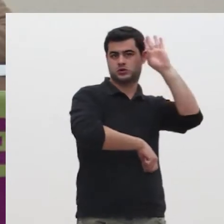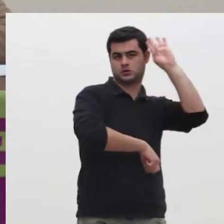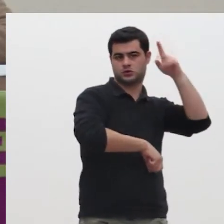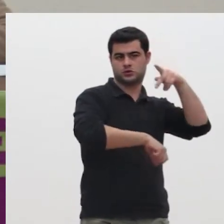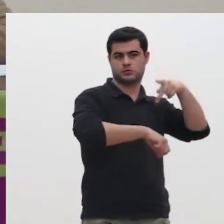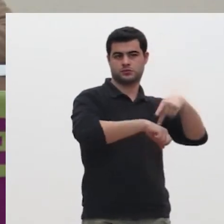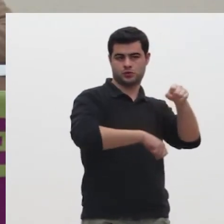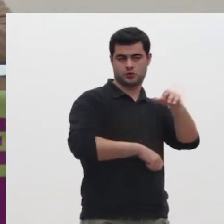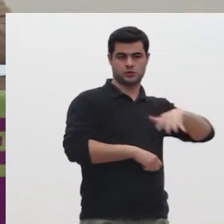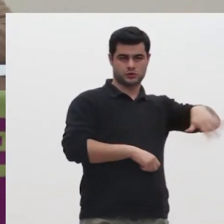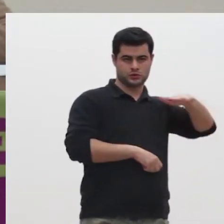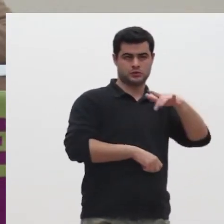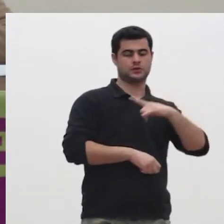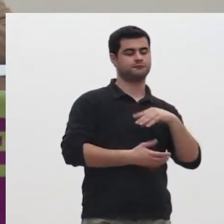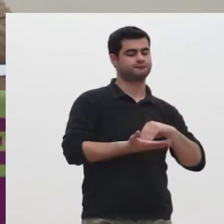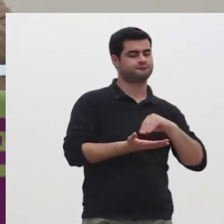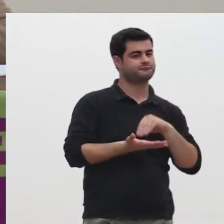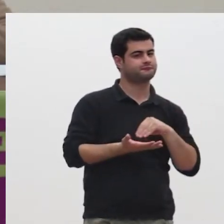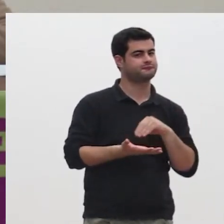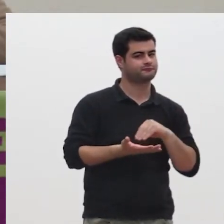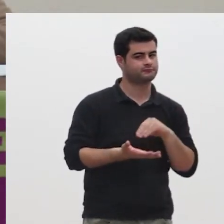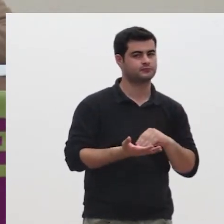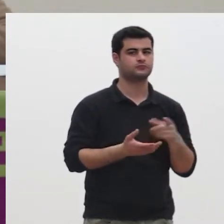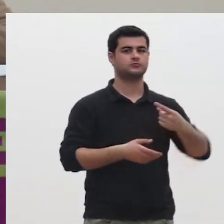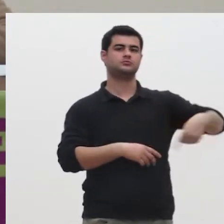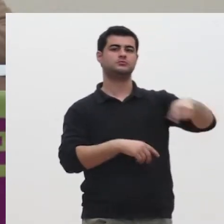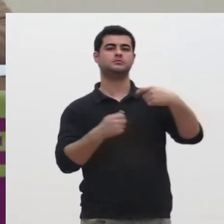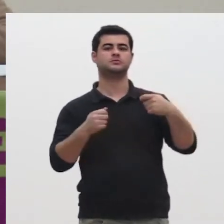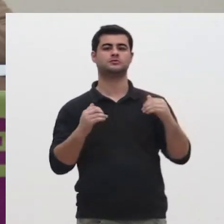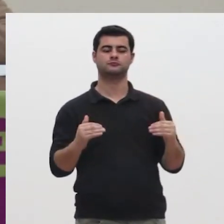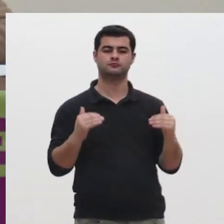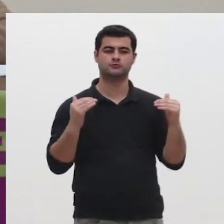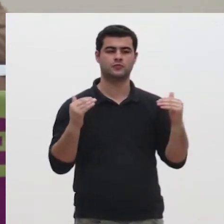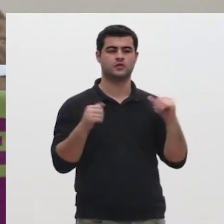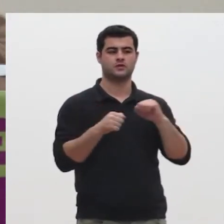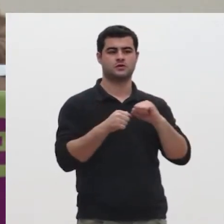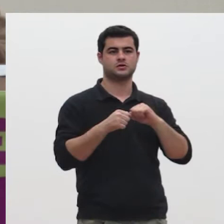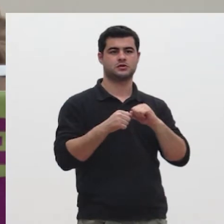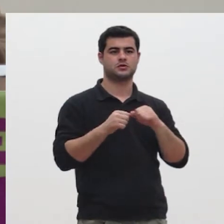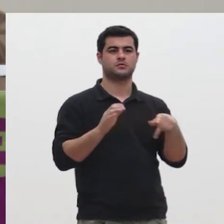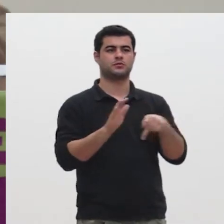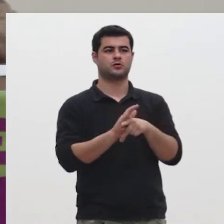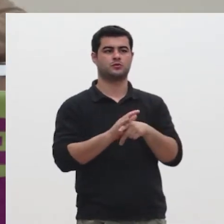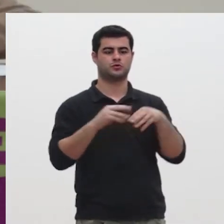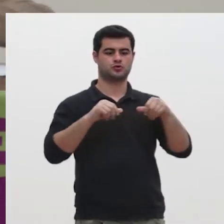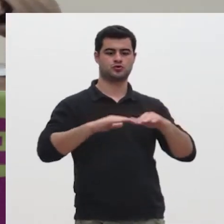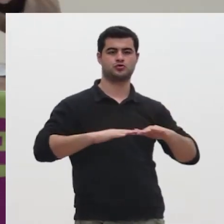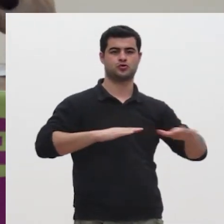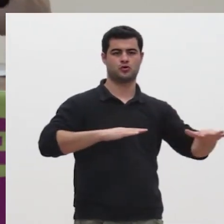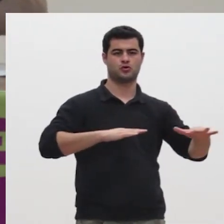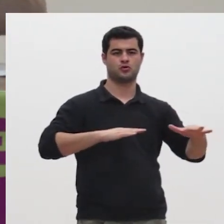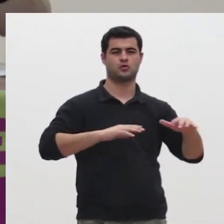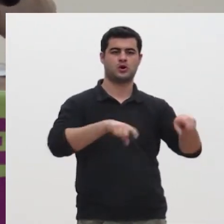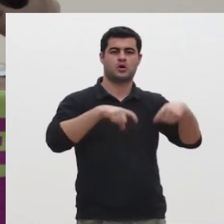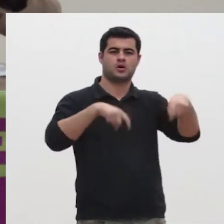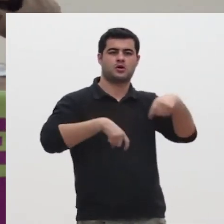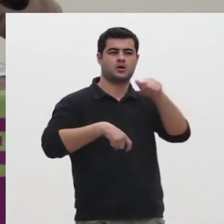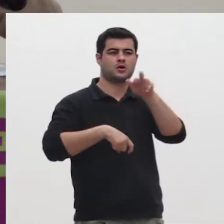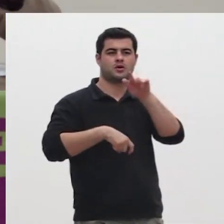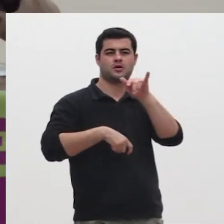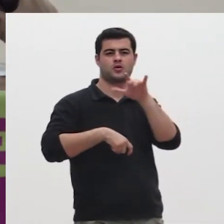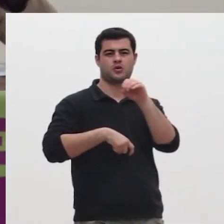grande aqui. Eu acho que uma menção especial tem que ser feita para uma ampliação no Departamento de Solos e de Engenharia Agrícola, tanto